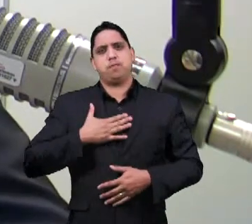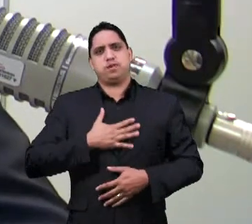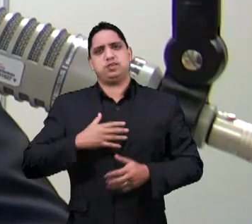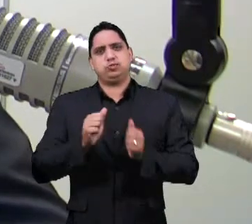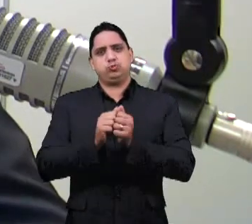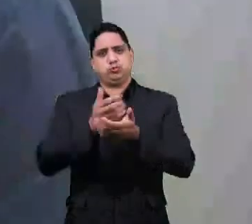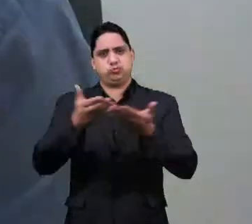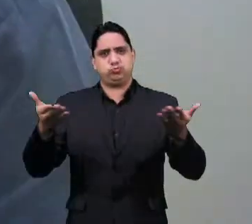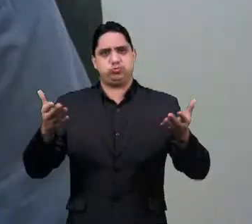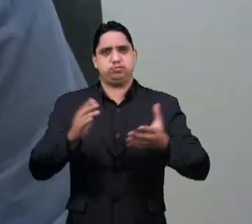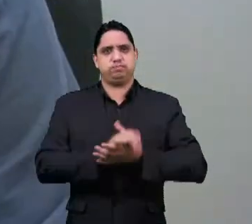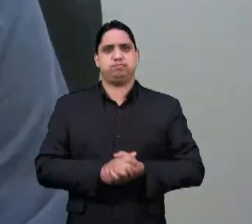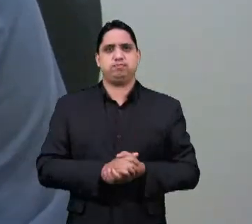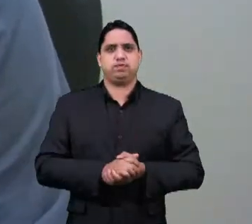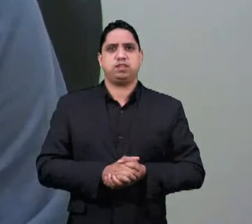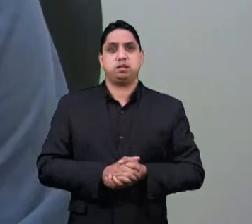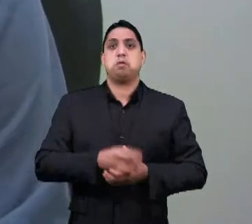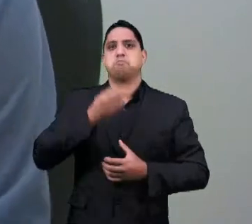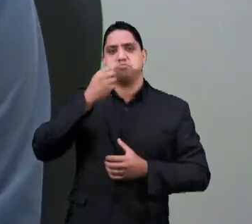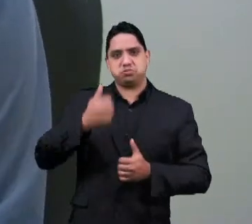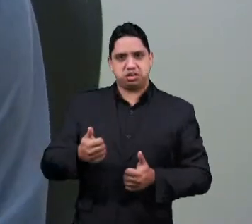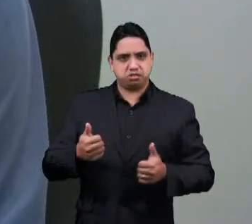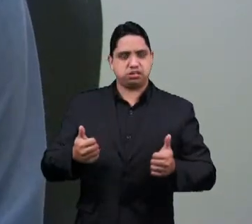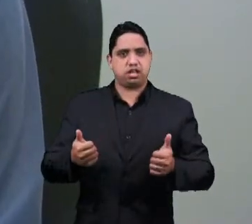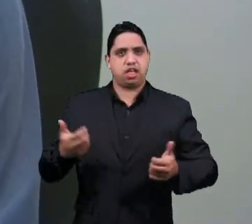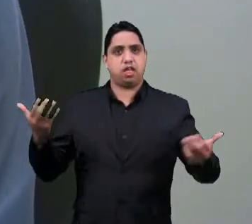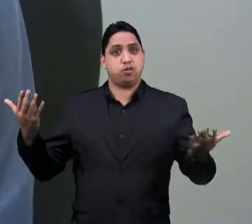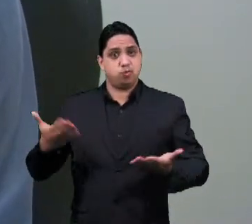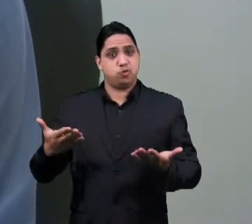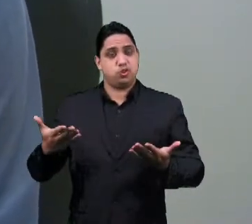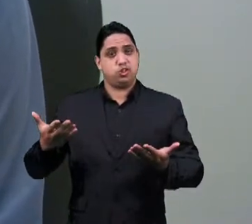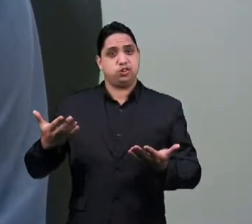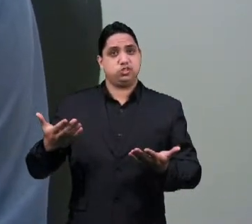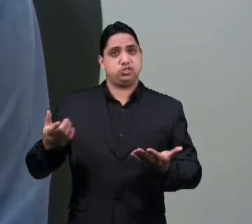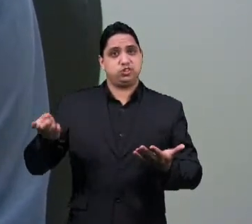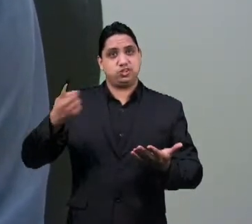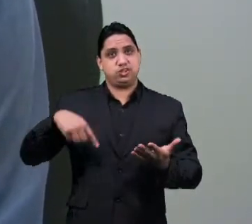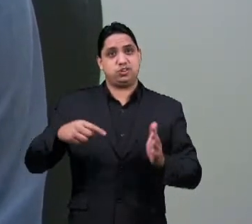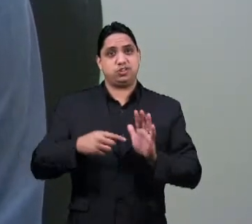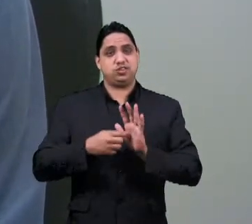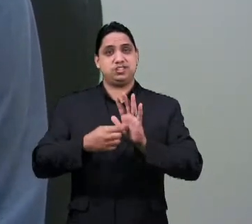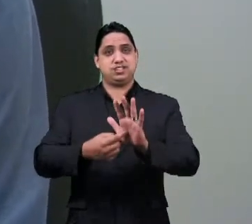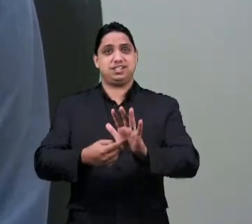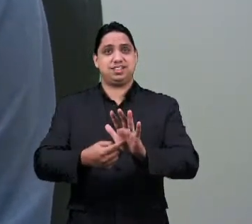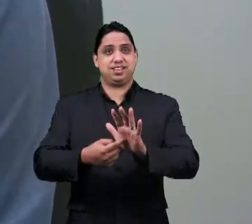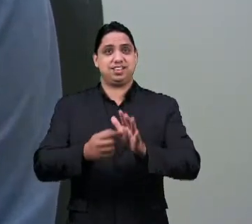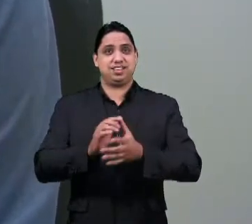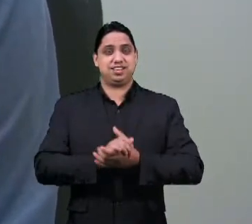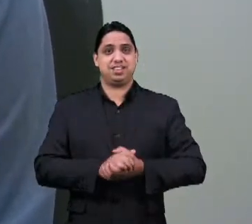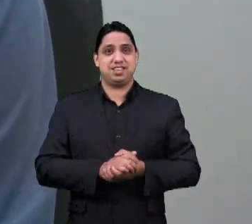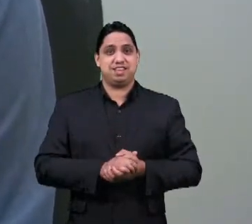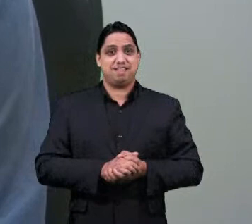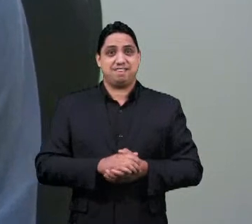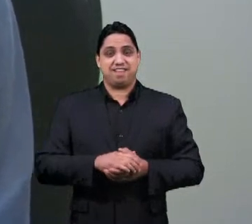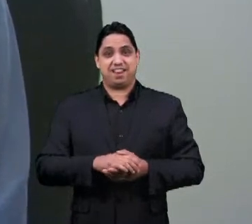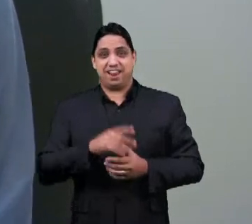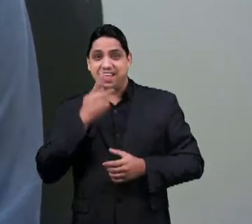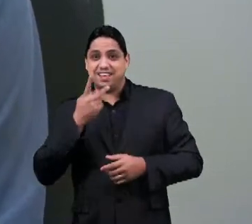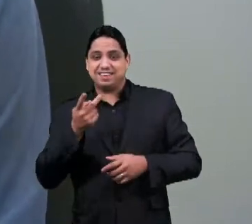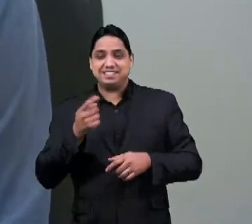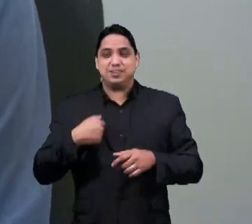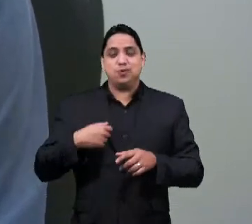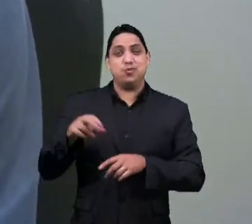os irmãos. Muito bem, chegou o momento então, vamos terminar logo com esse suspense, né,